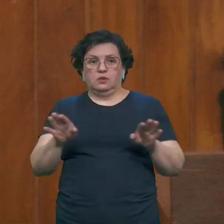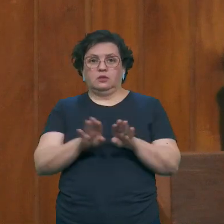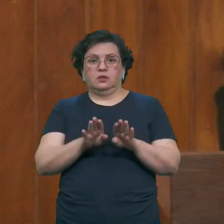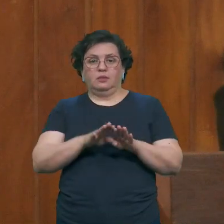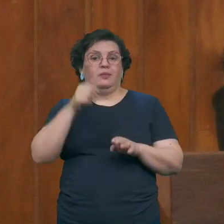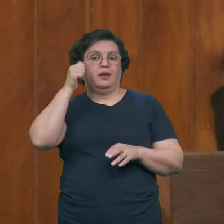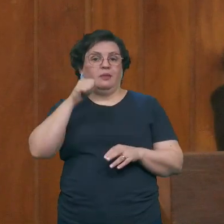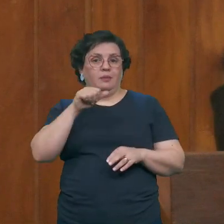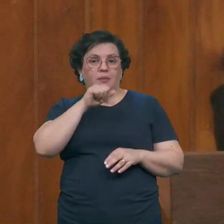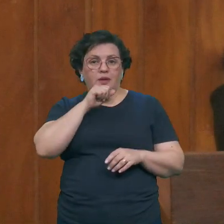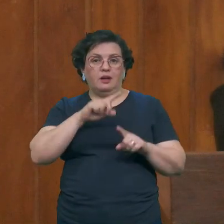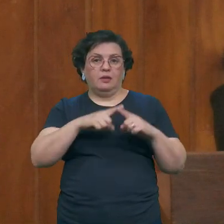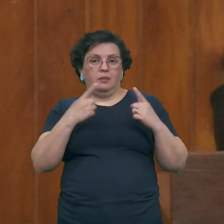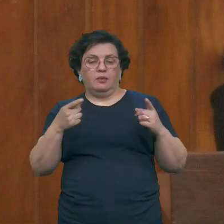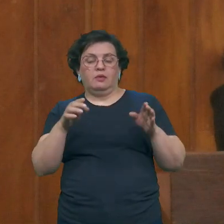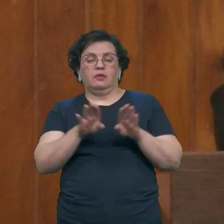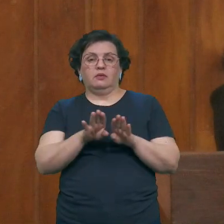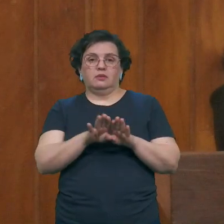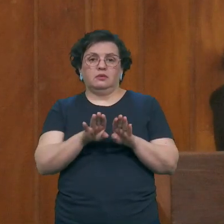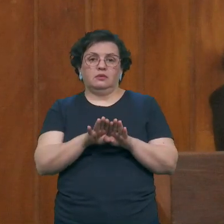mãe, né, que